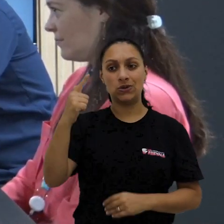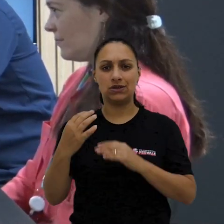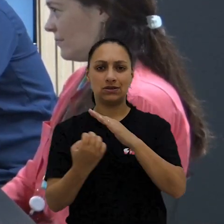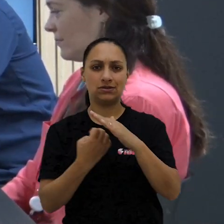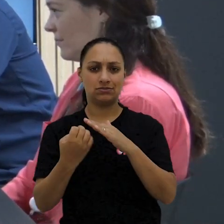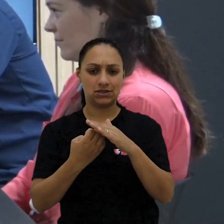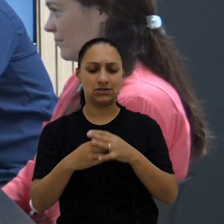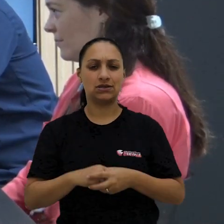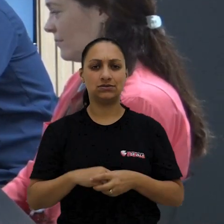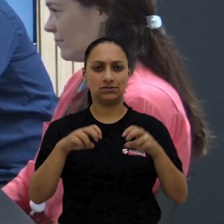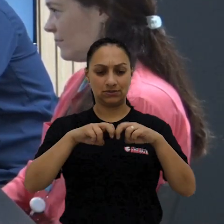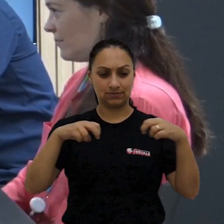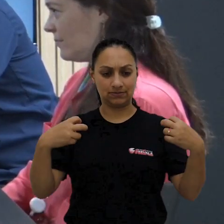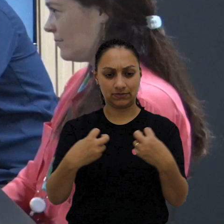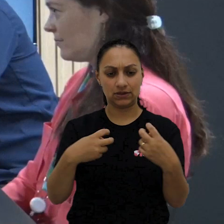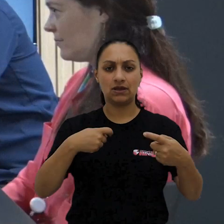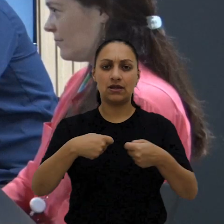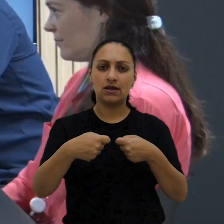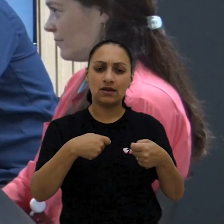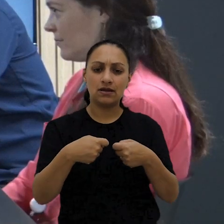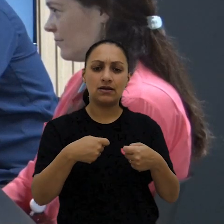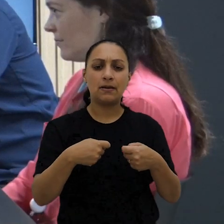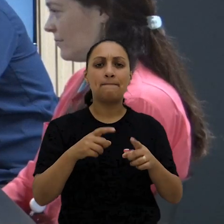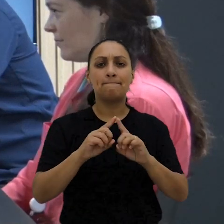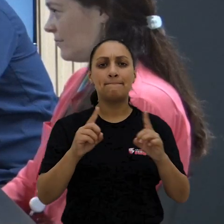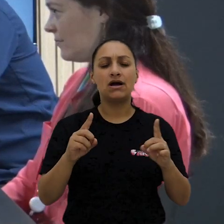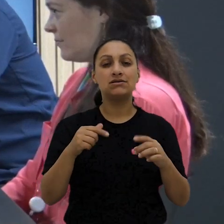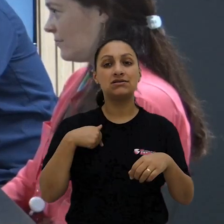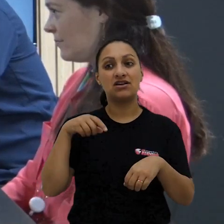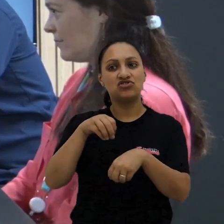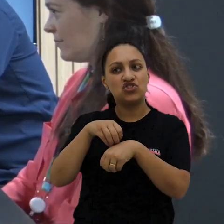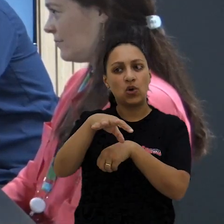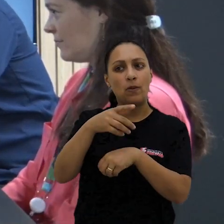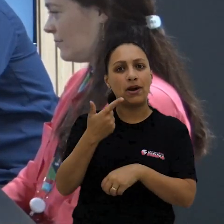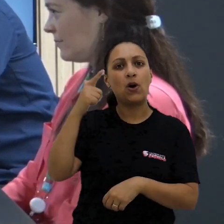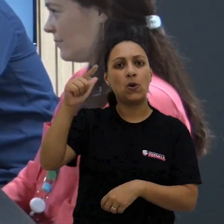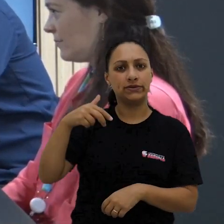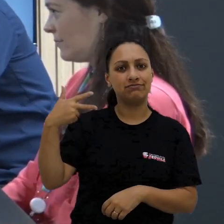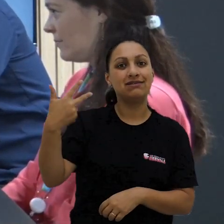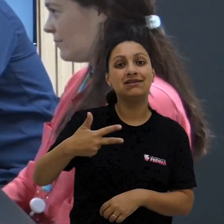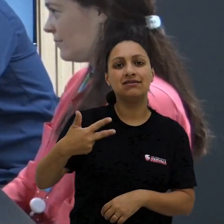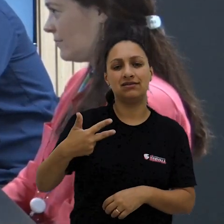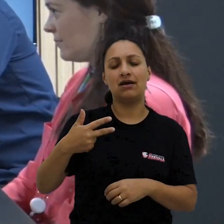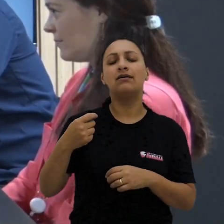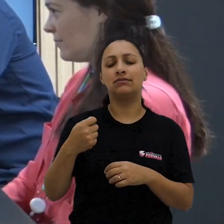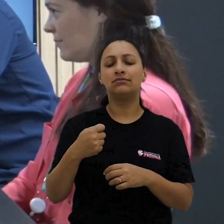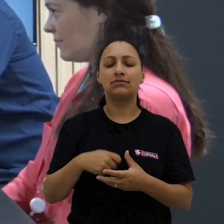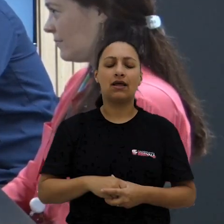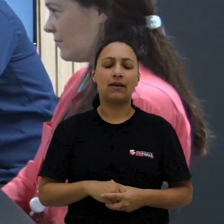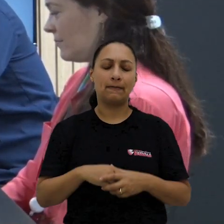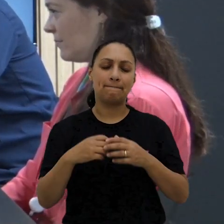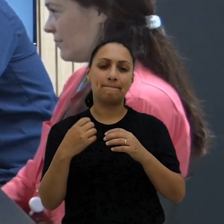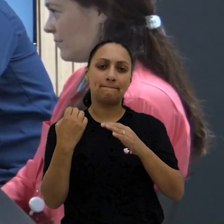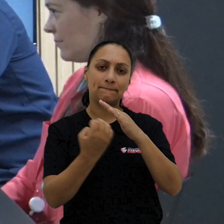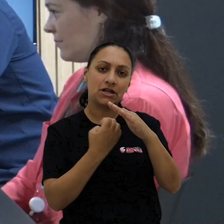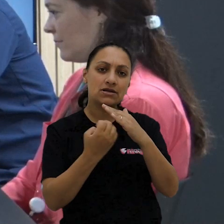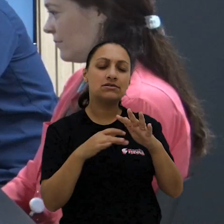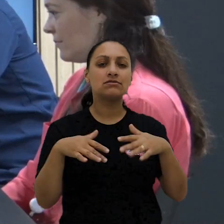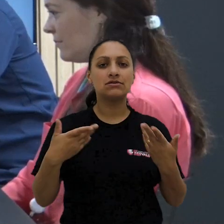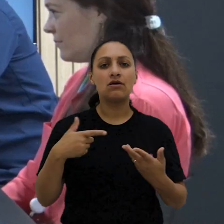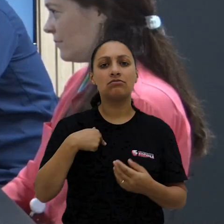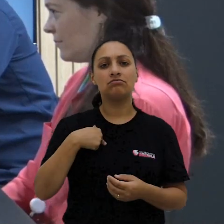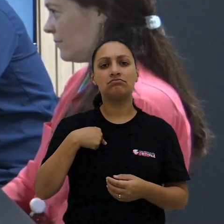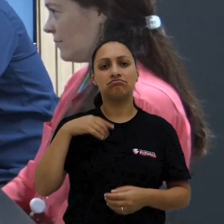outra empresa e aí não gerou negócio, porque, enfim, não tinha afinidade, mas essa empresa indicou para uma outra, uma terceira, e aí eles geraram negócio. Então,